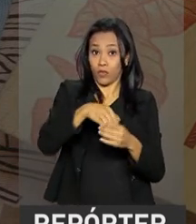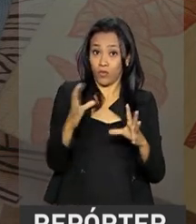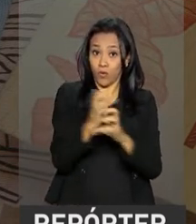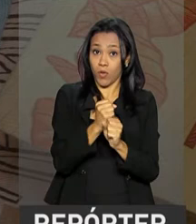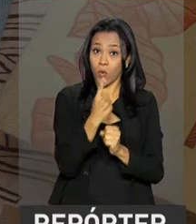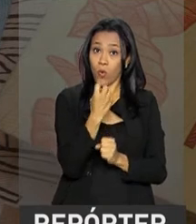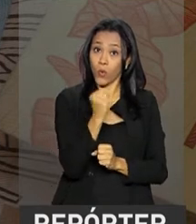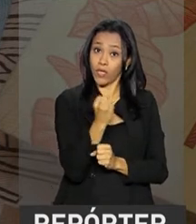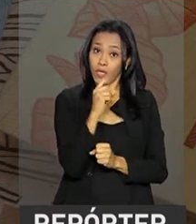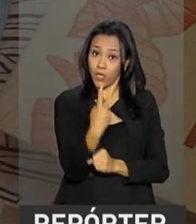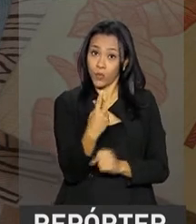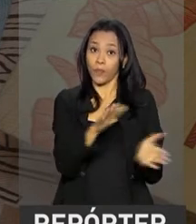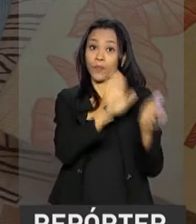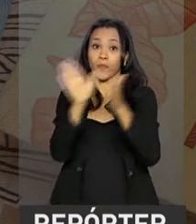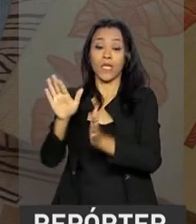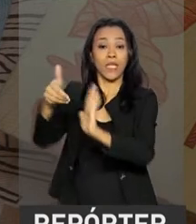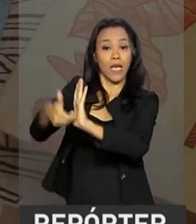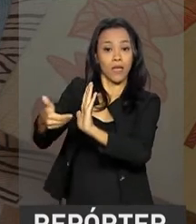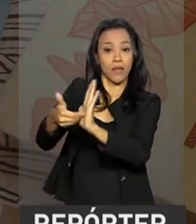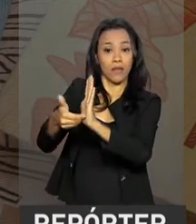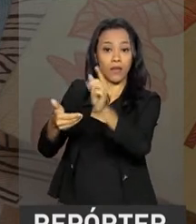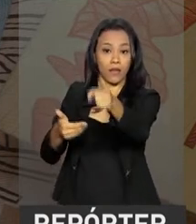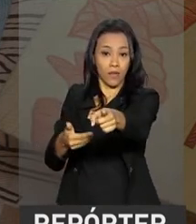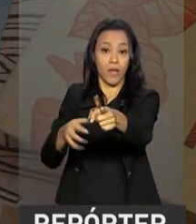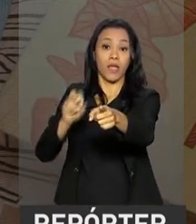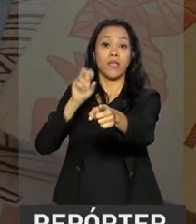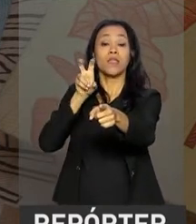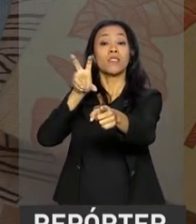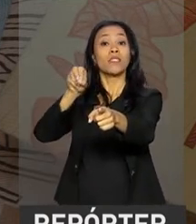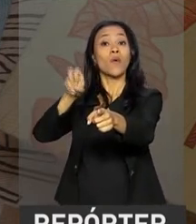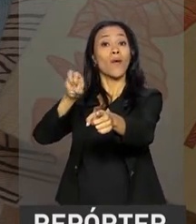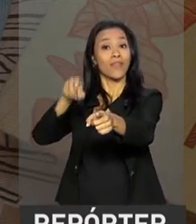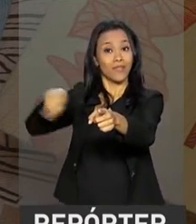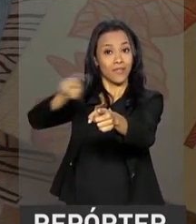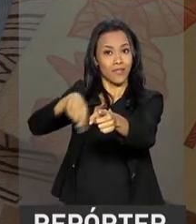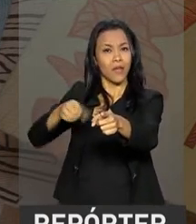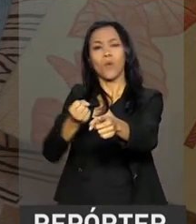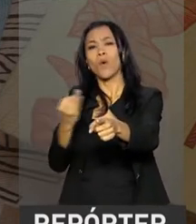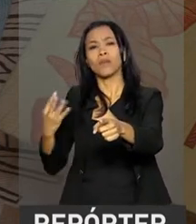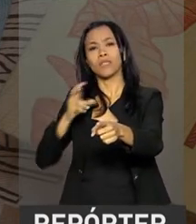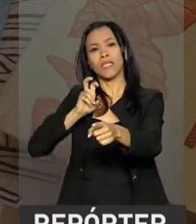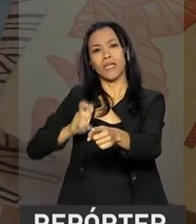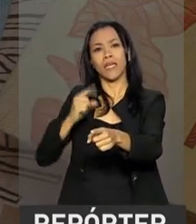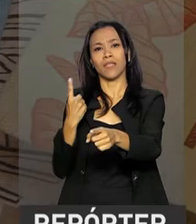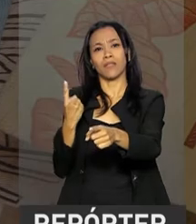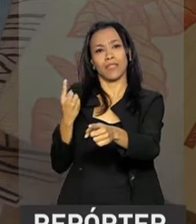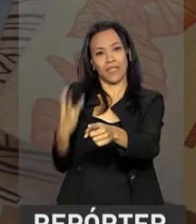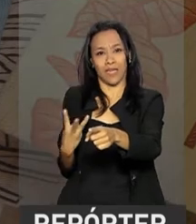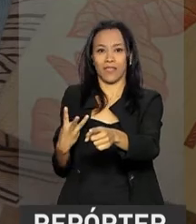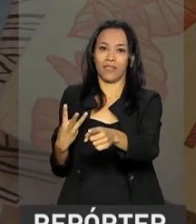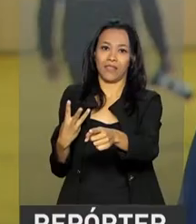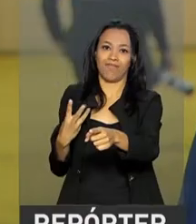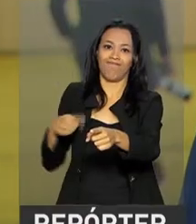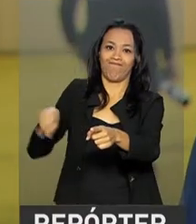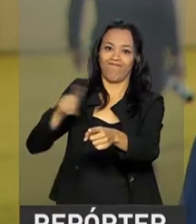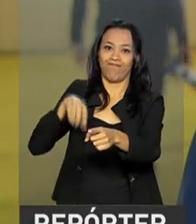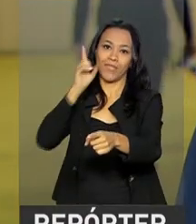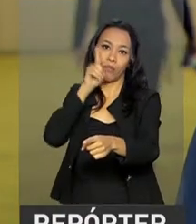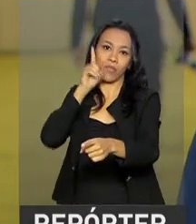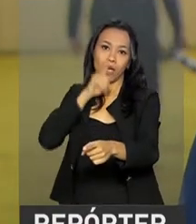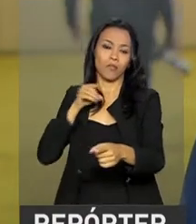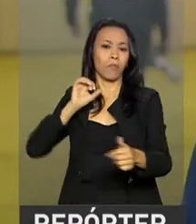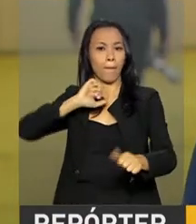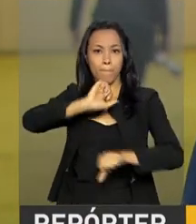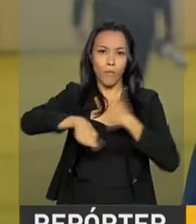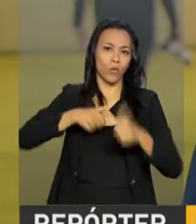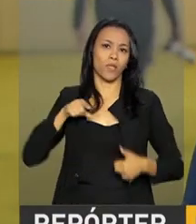deputados elas ocupam 50 cadeiras no universo de 513 parlamentares para mudar